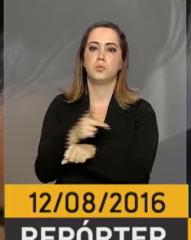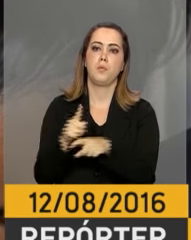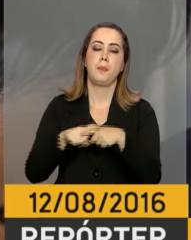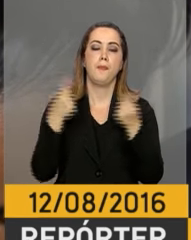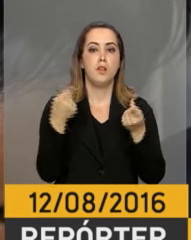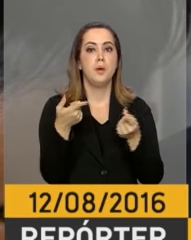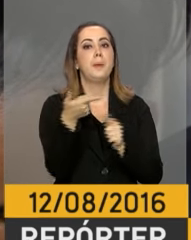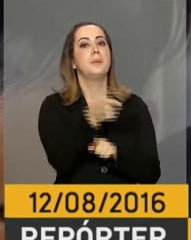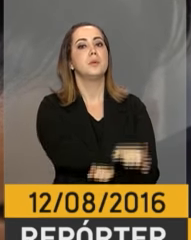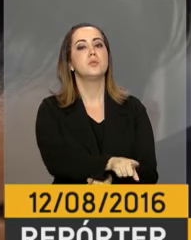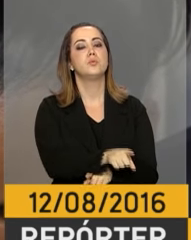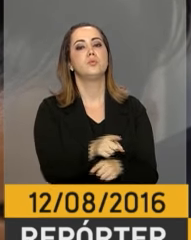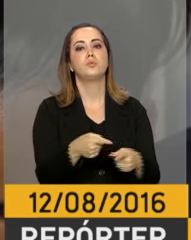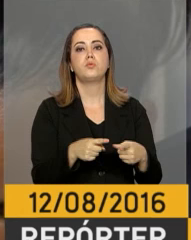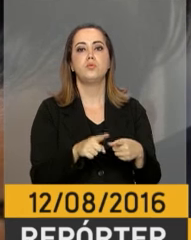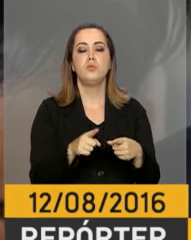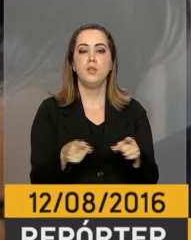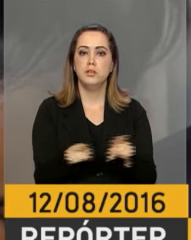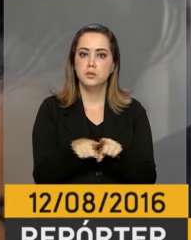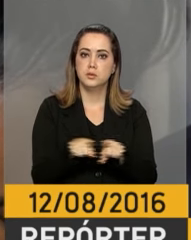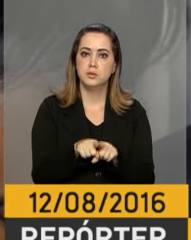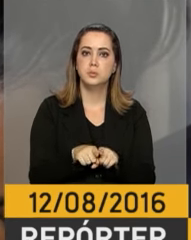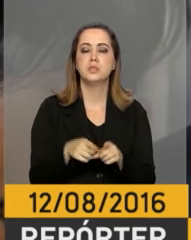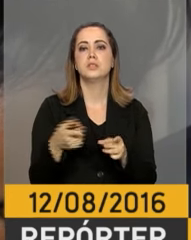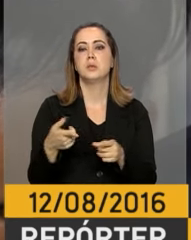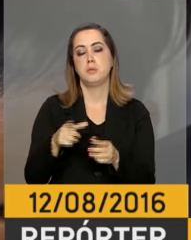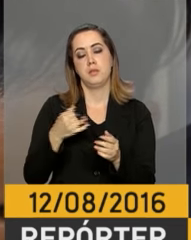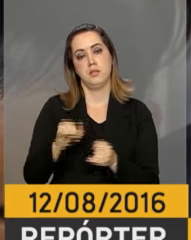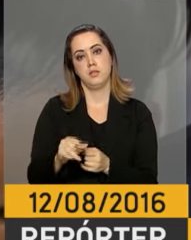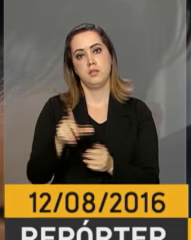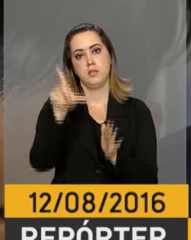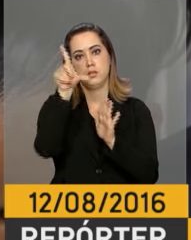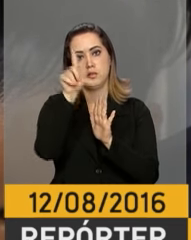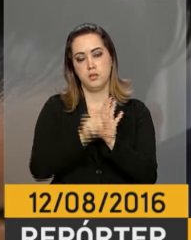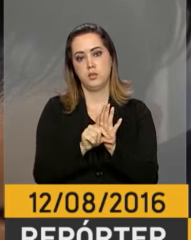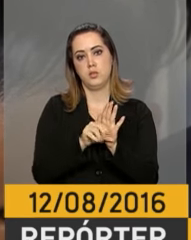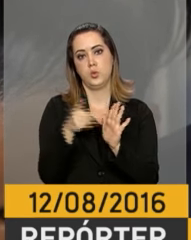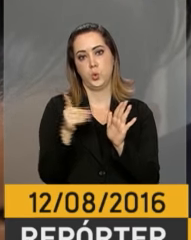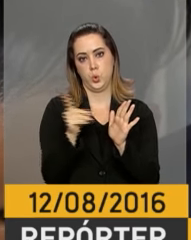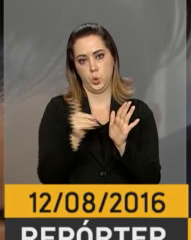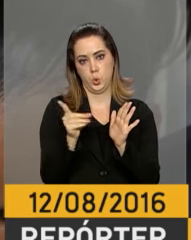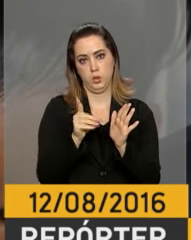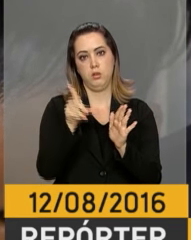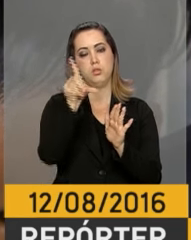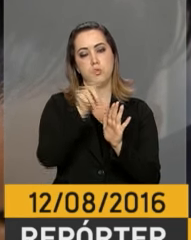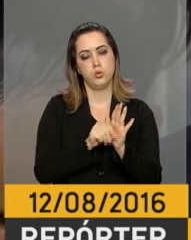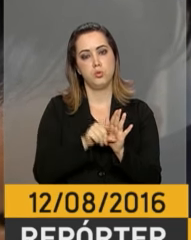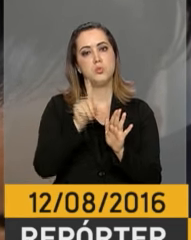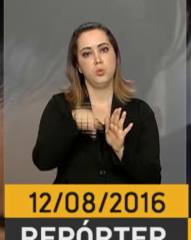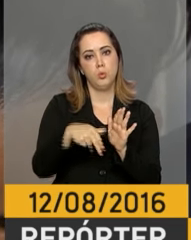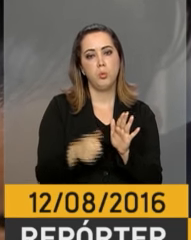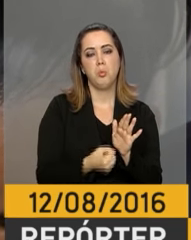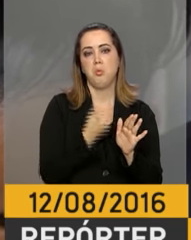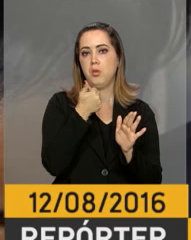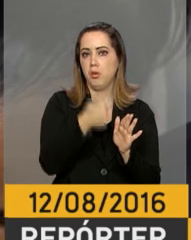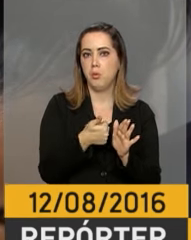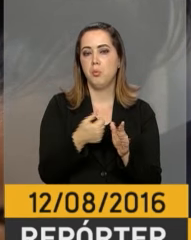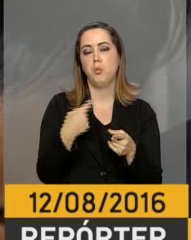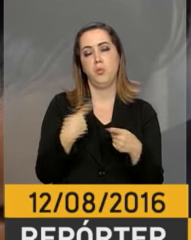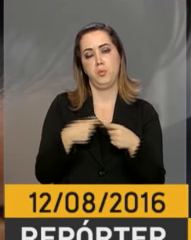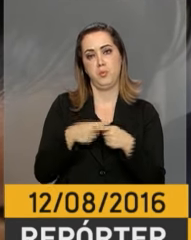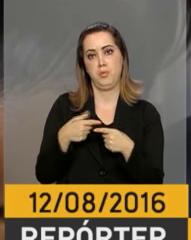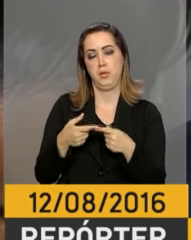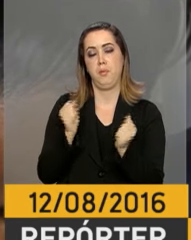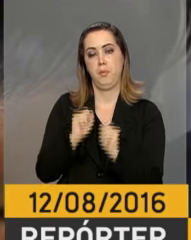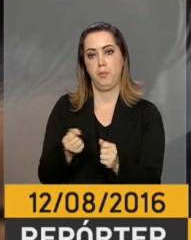cai, facilita investimentos, importação de máquinas, equipamentos, etc. De outro lado, o